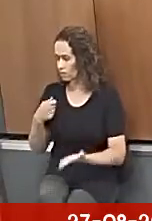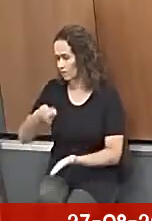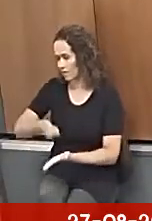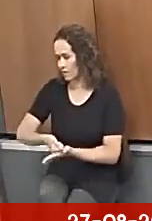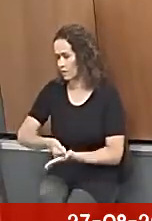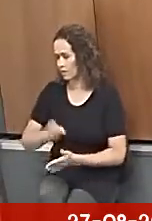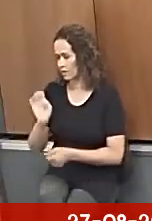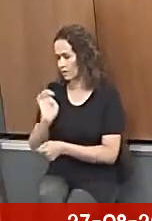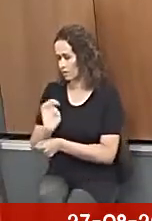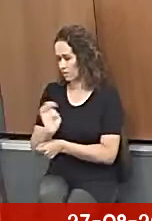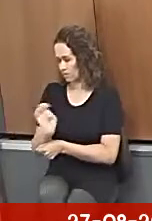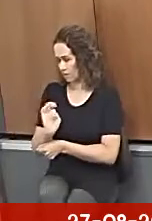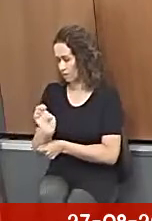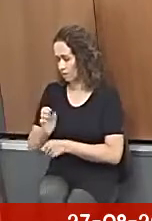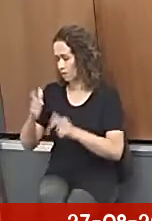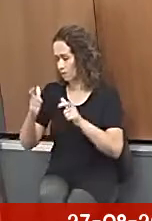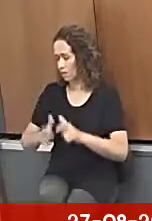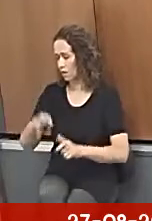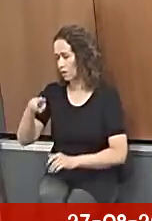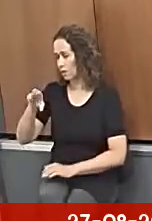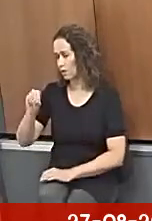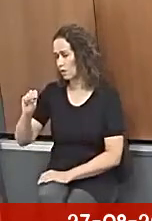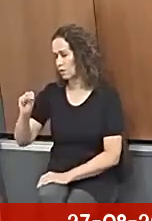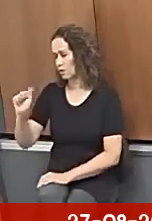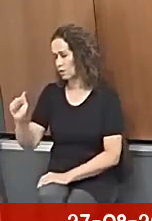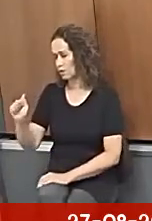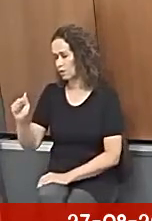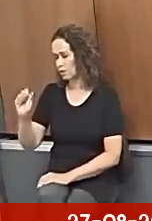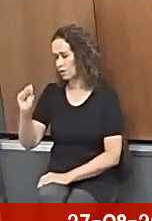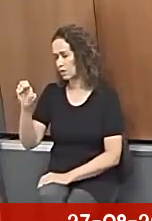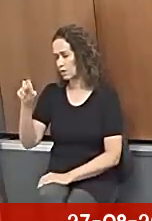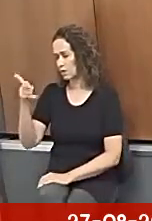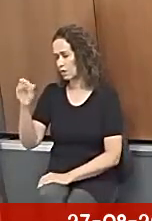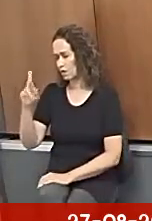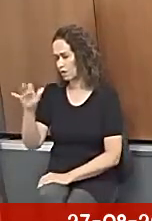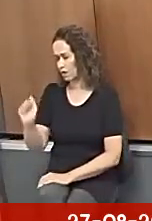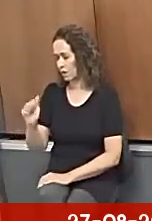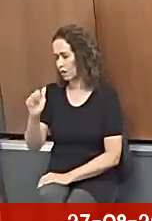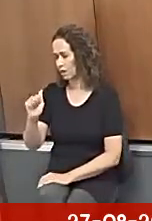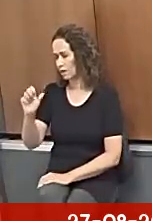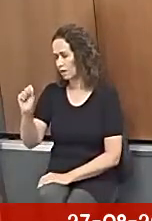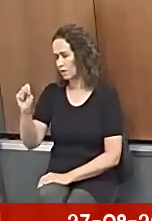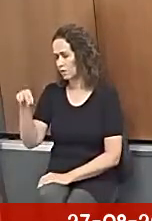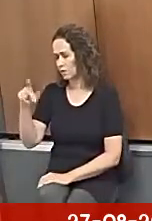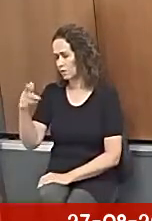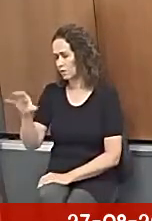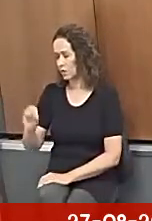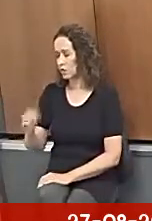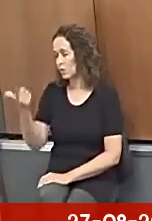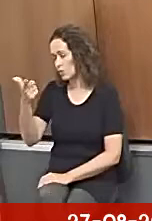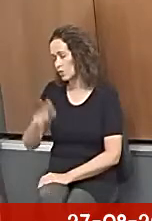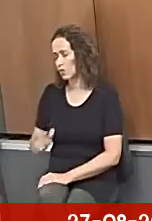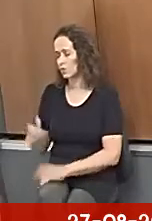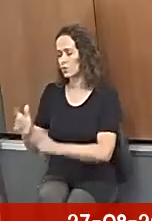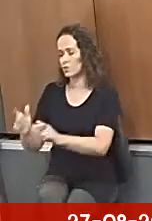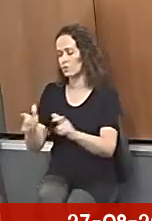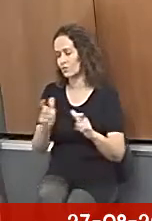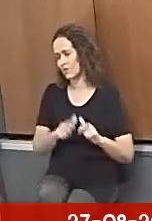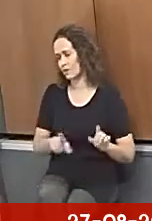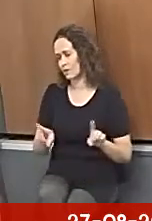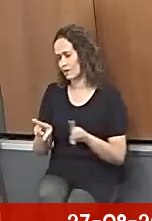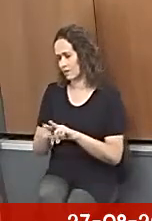nossa senhora da assunção sença ea outras entidades afins em virtude de